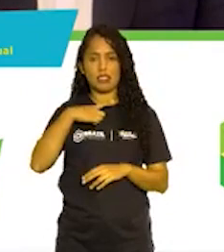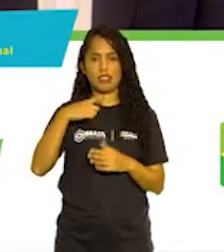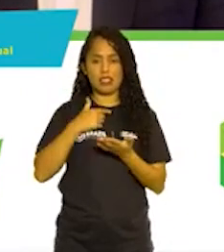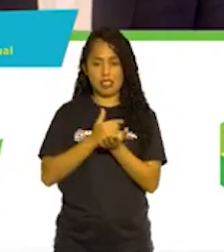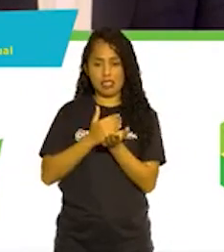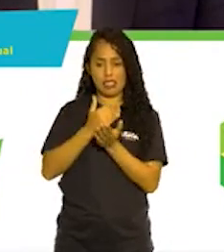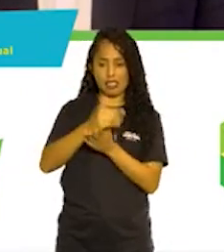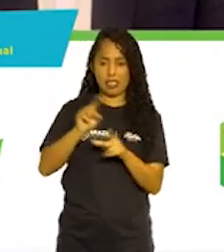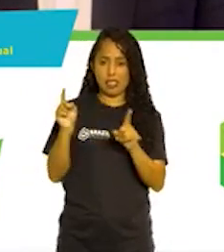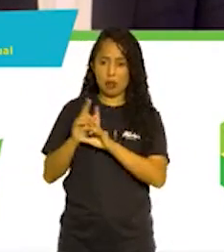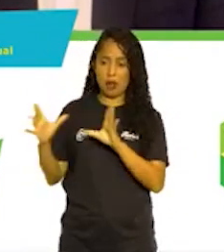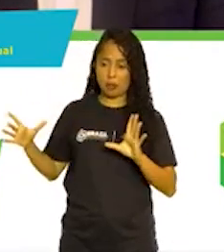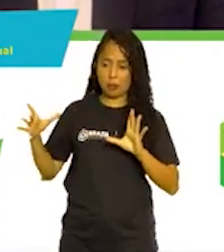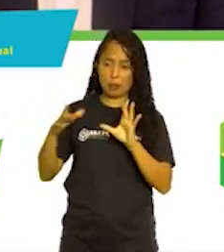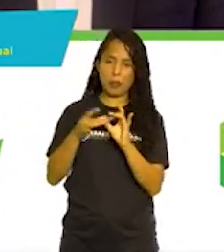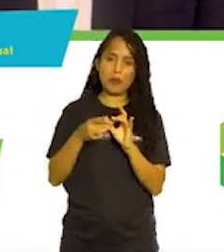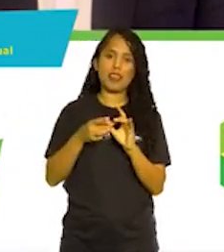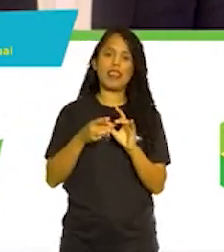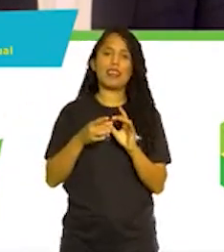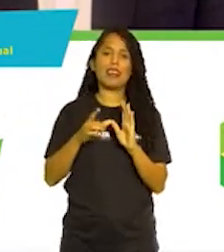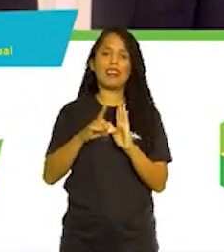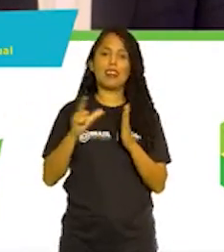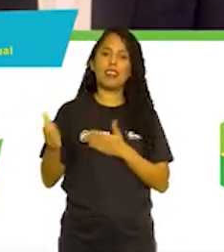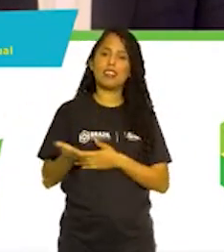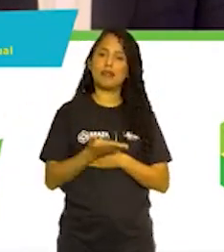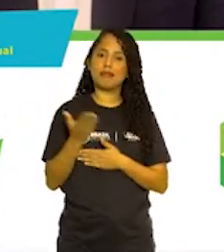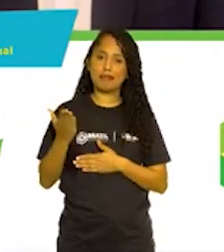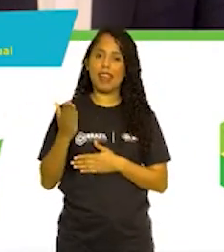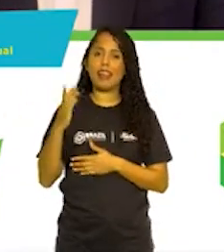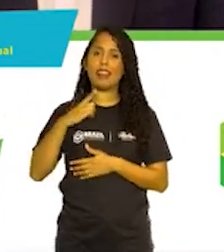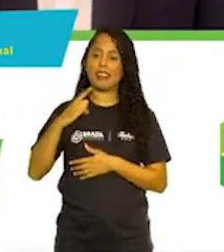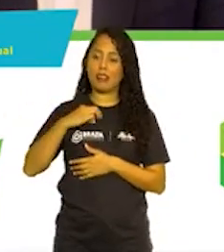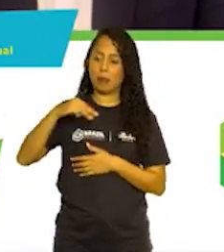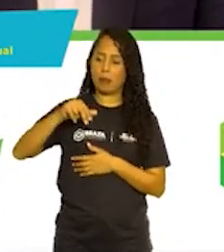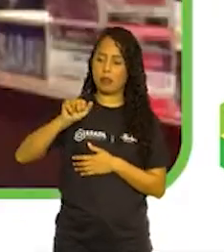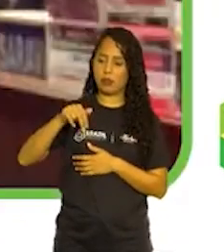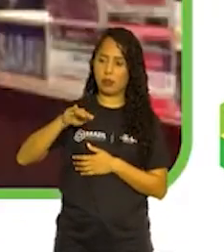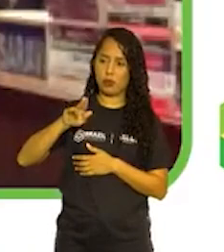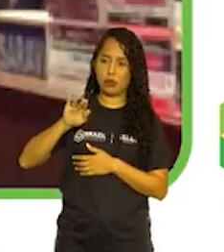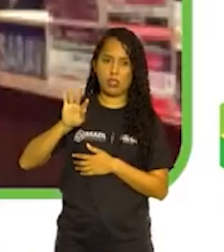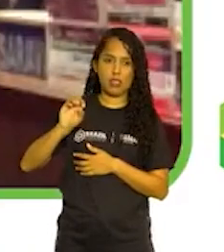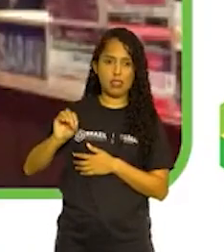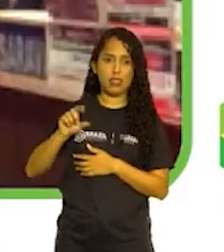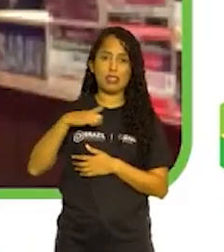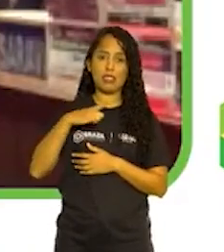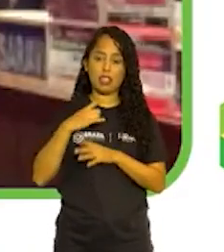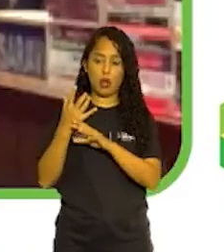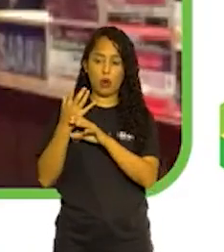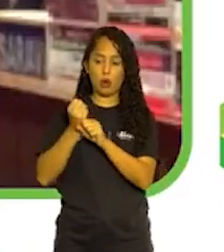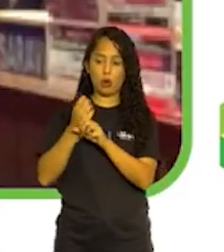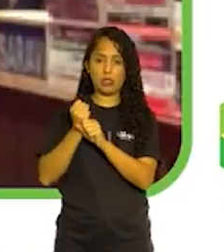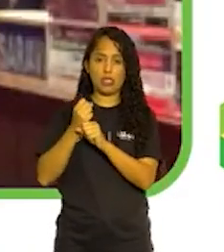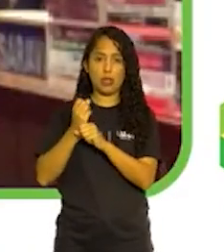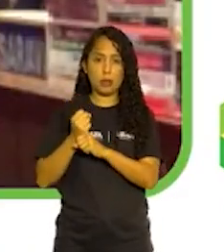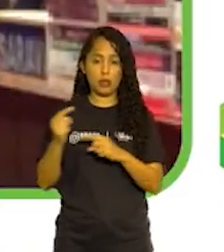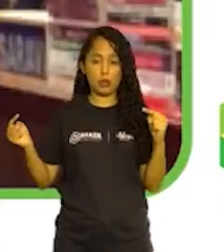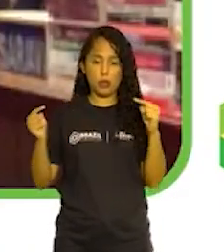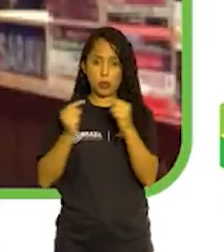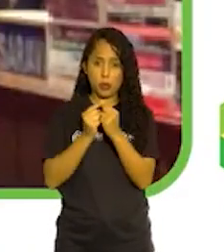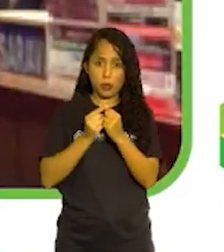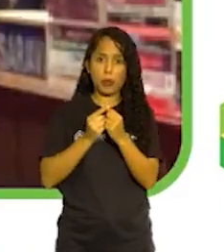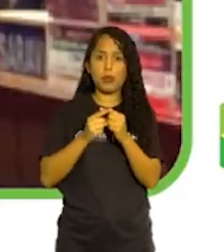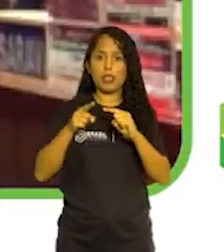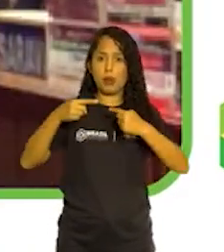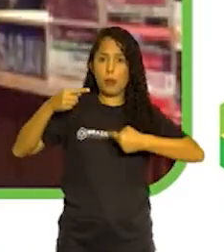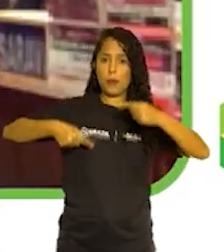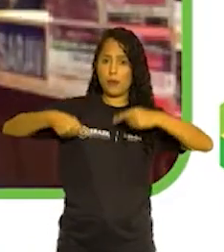muito encadeada com o que Mansueto vinha falando em relação ao orçamento ser uma peça política